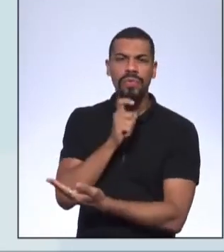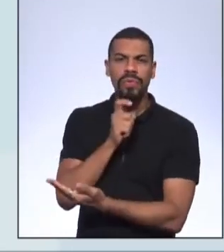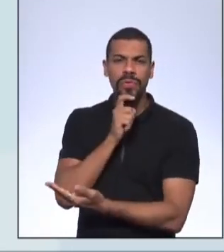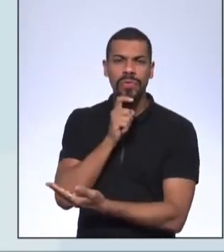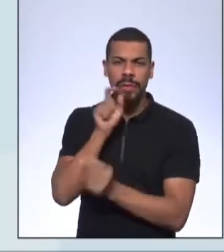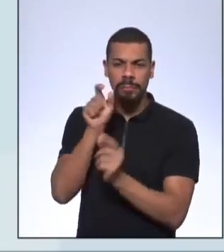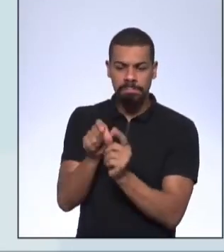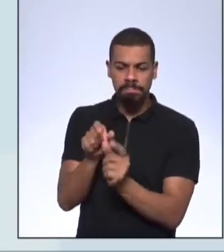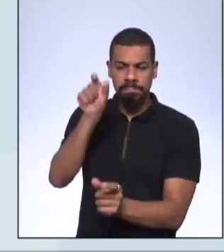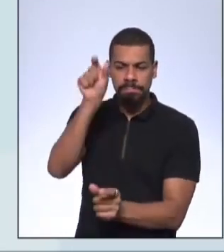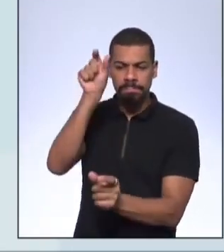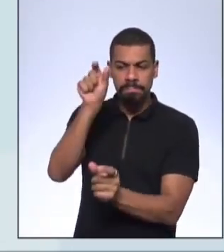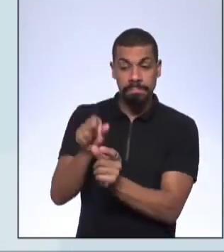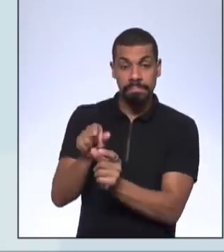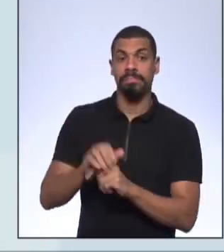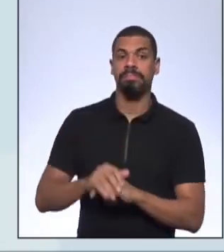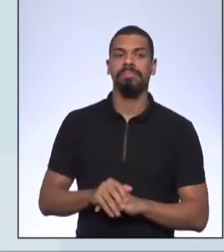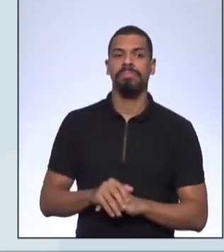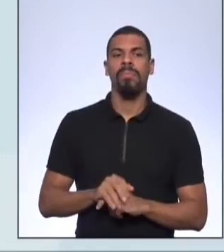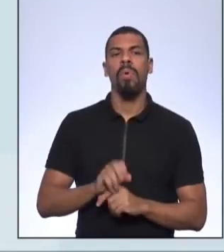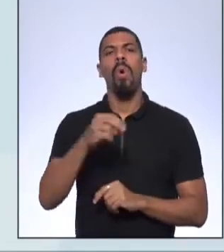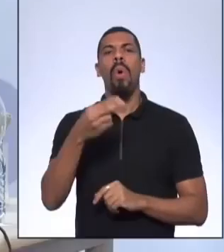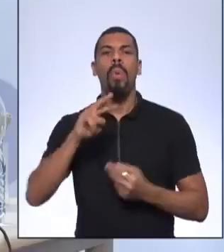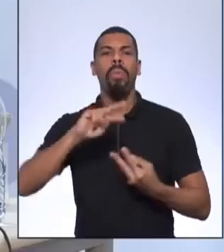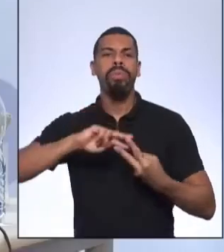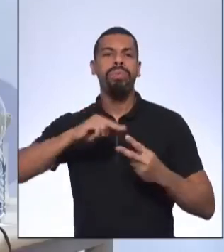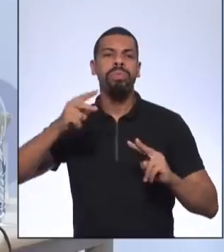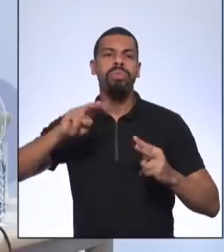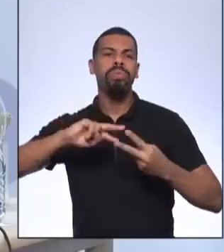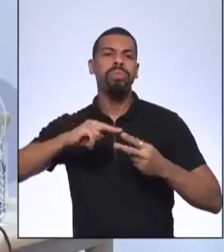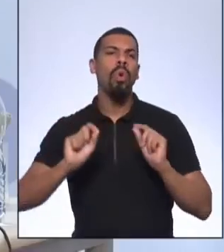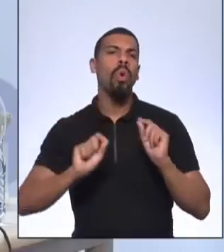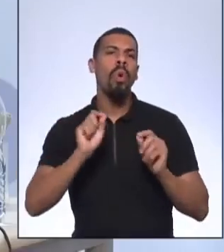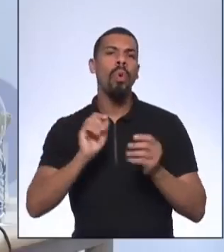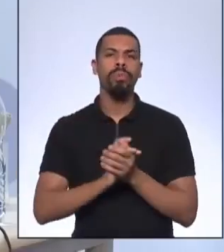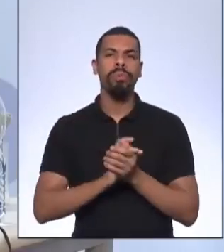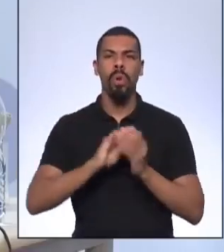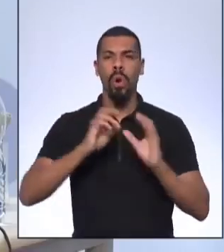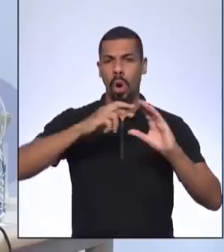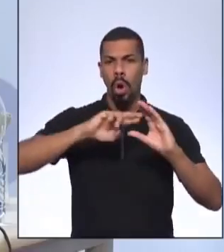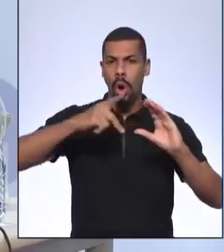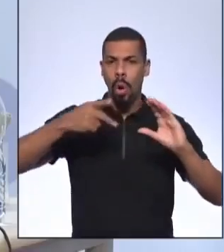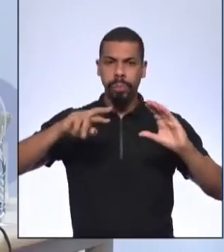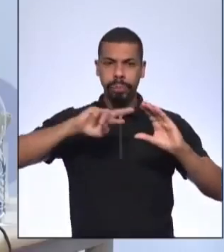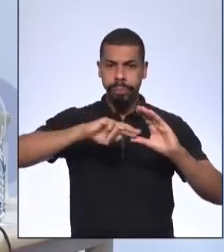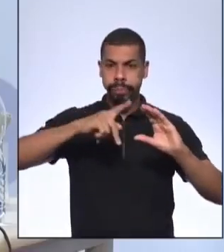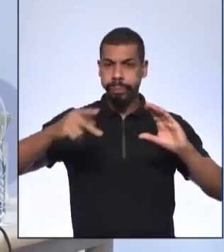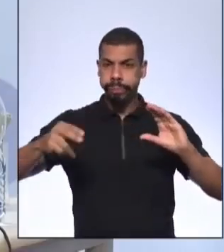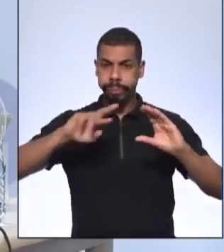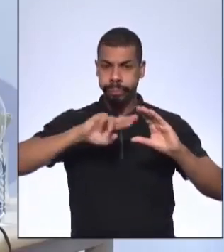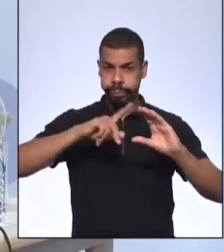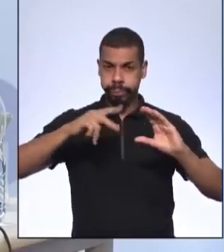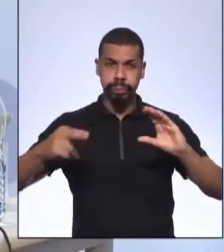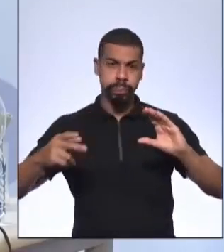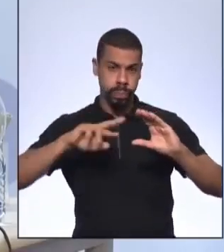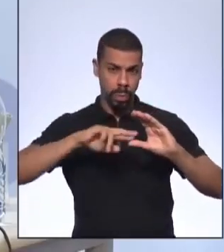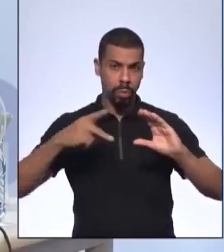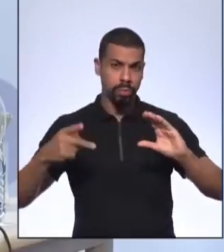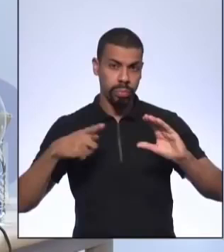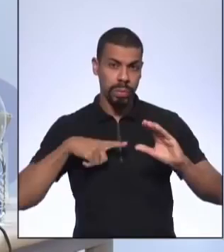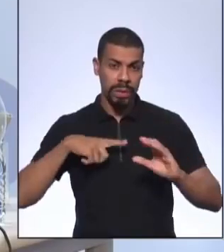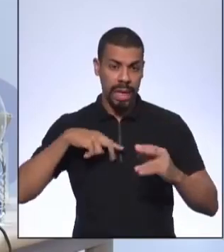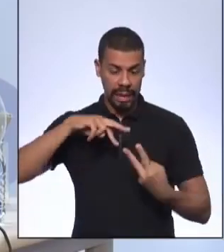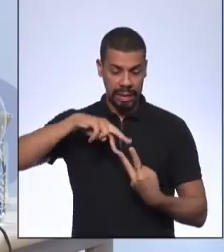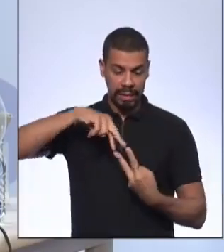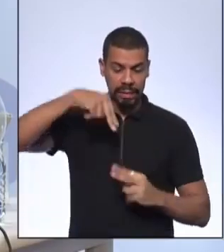duplicado. Lembrando que cada cromossomo simples tem uma molécula inteira de DNA, tá?